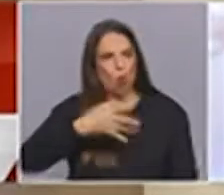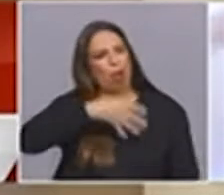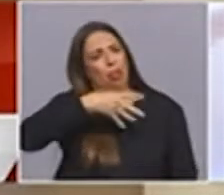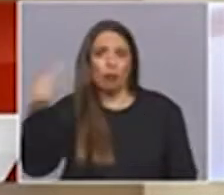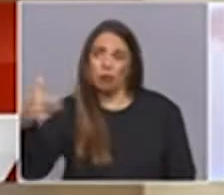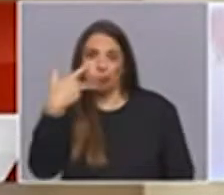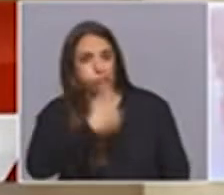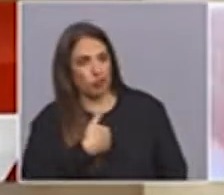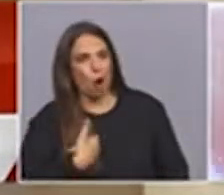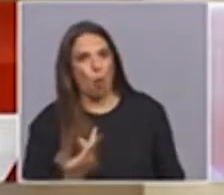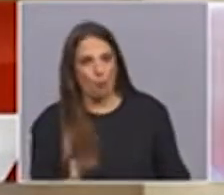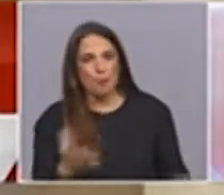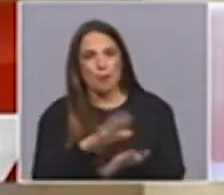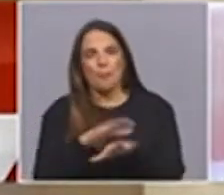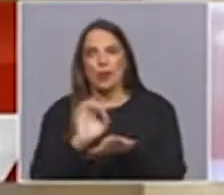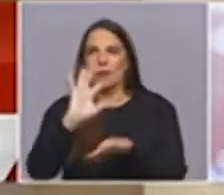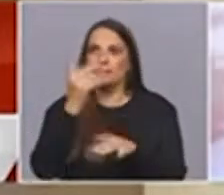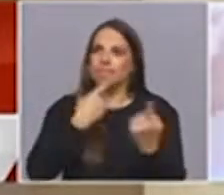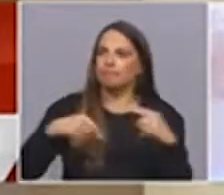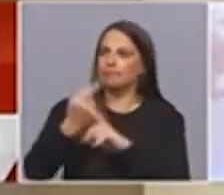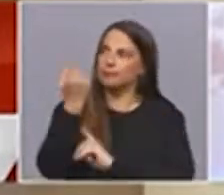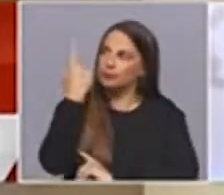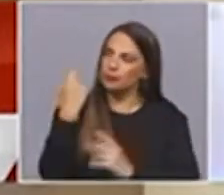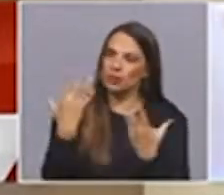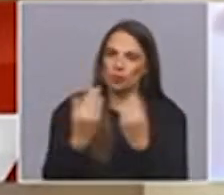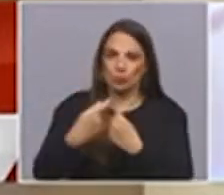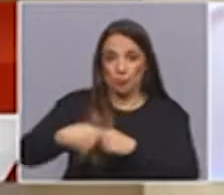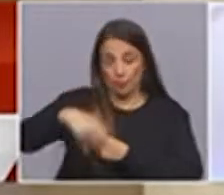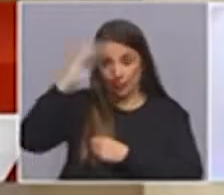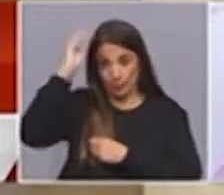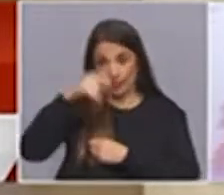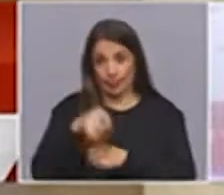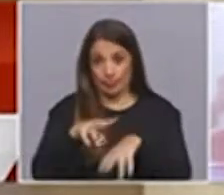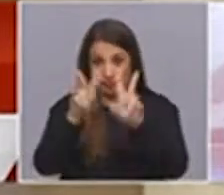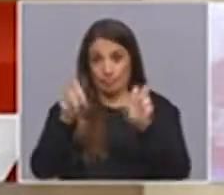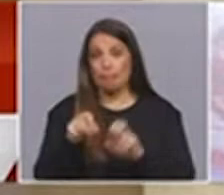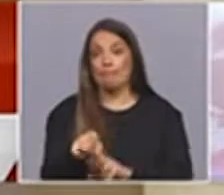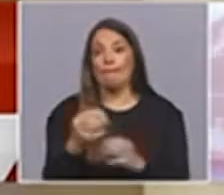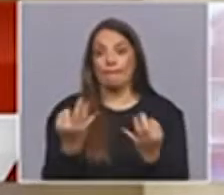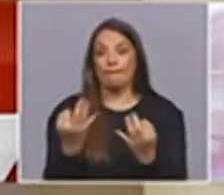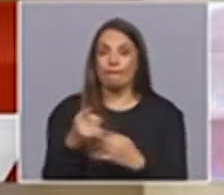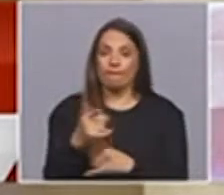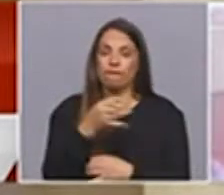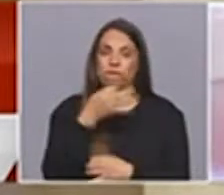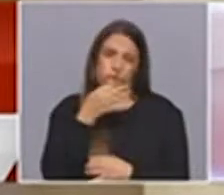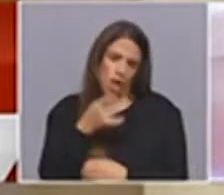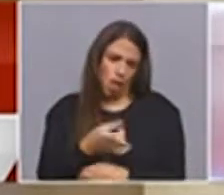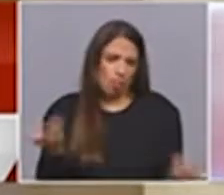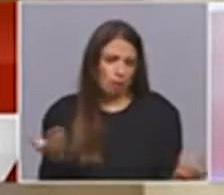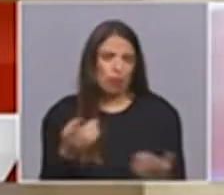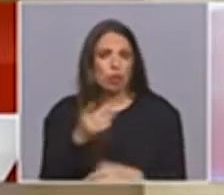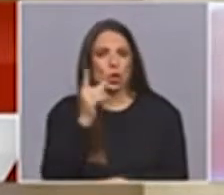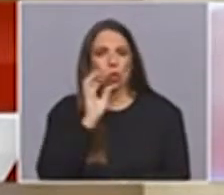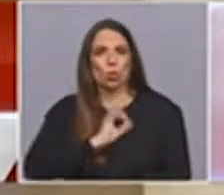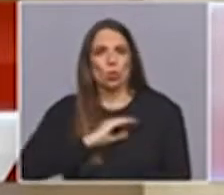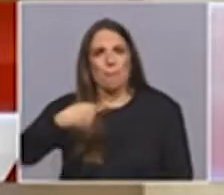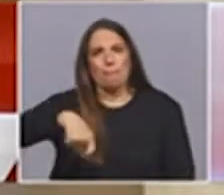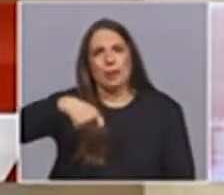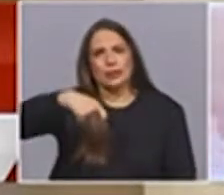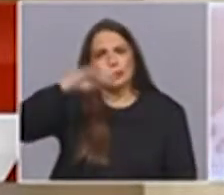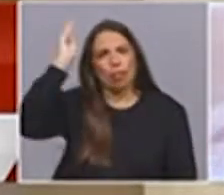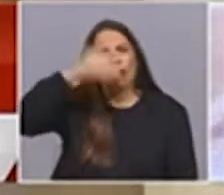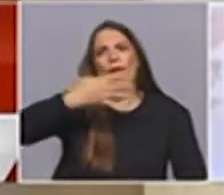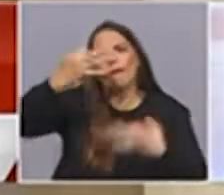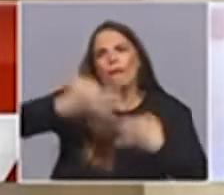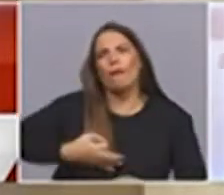relatou-me, que na reunião que teve ontem com o Sr. Presidente da República, esta matéria foi abordada e que o Sr. Presidente da República lhe garantiu